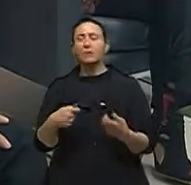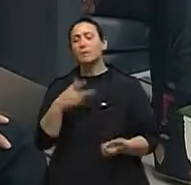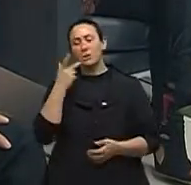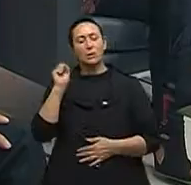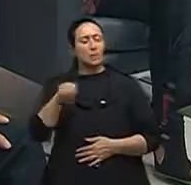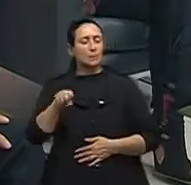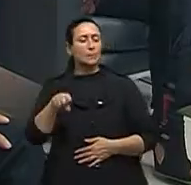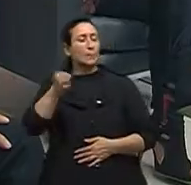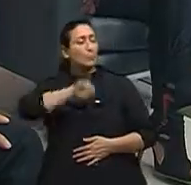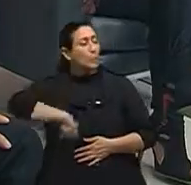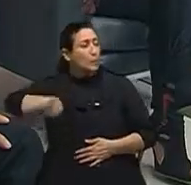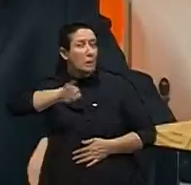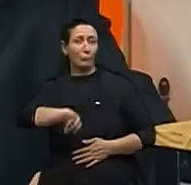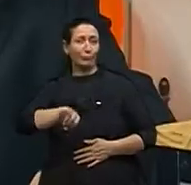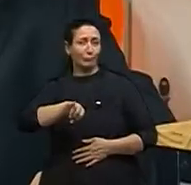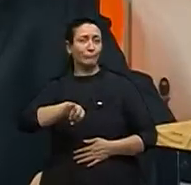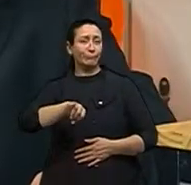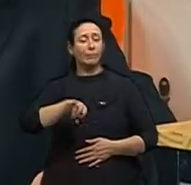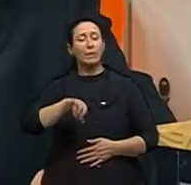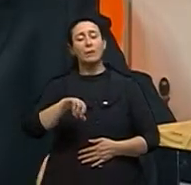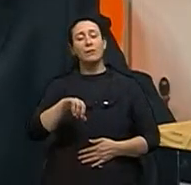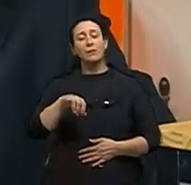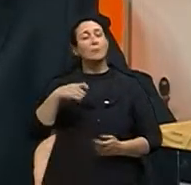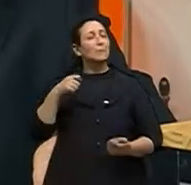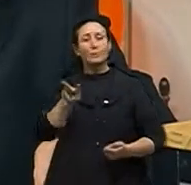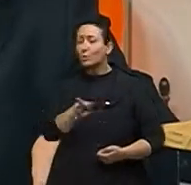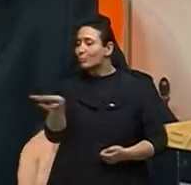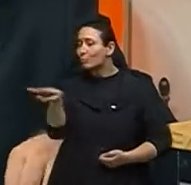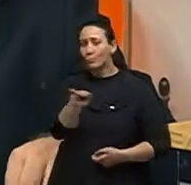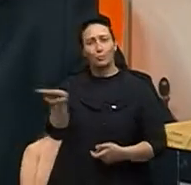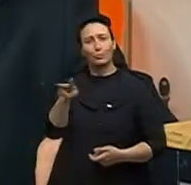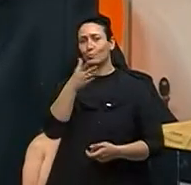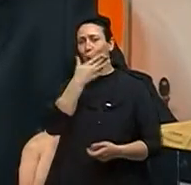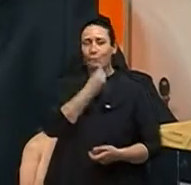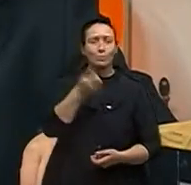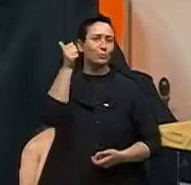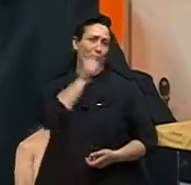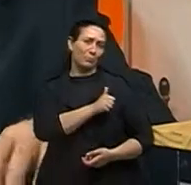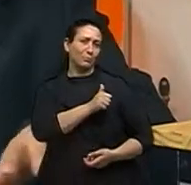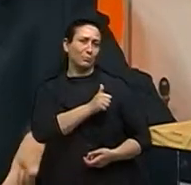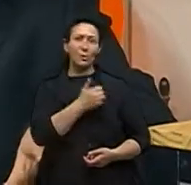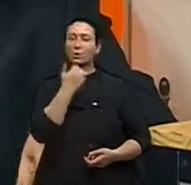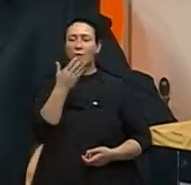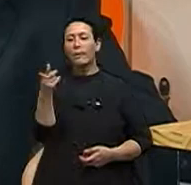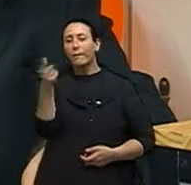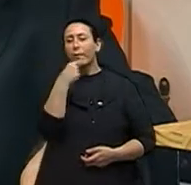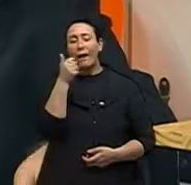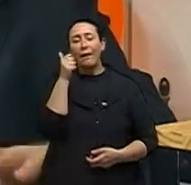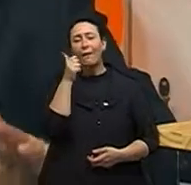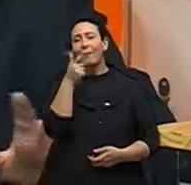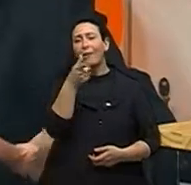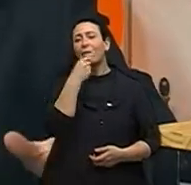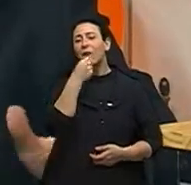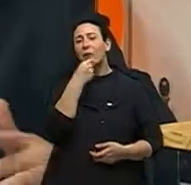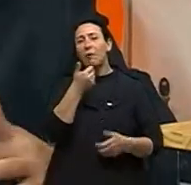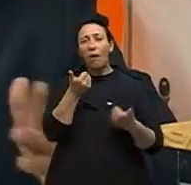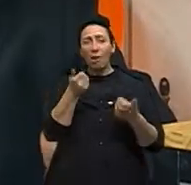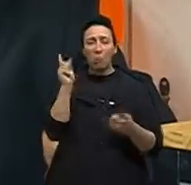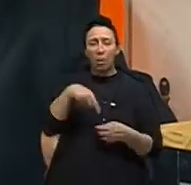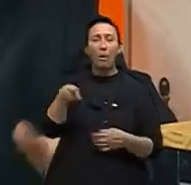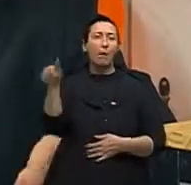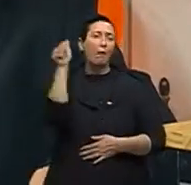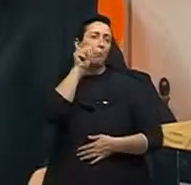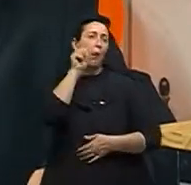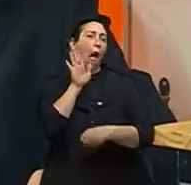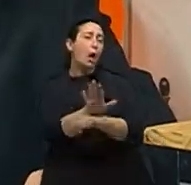importante e ele tem que partir do casal se não ocorre eh um um paciente se acomoda fica assim não